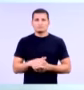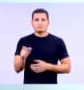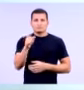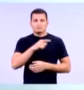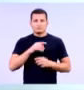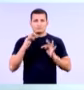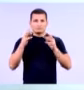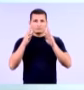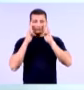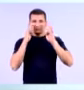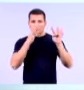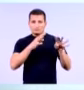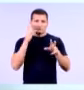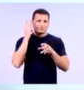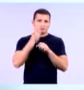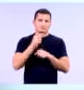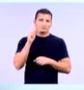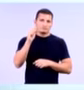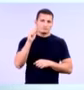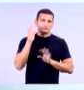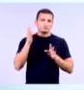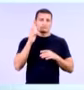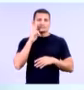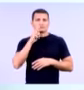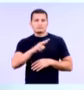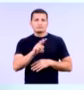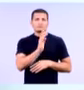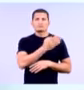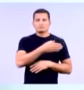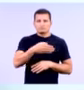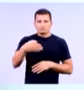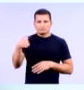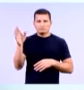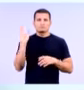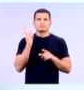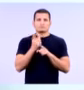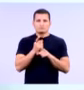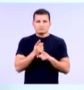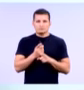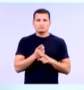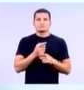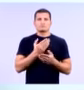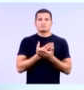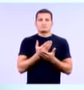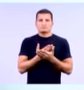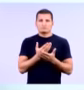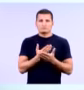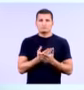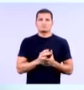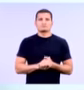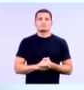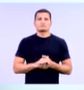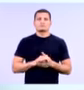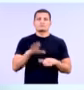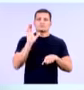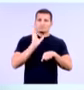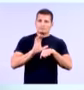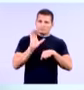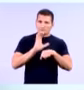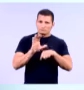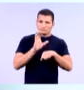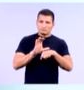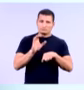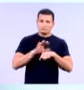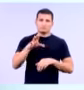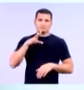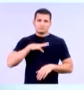revisado um pouco do que nós vimos, né, ao longo desses nossos encontros. O nosso curso de